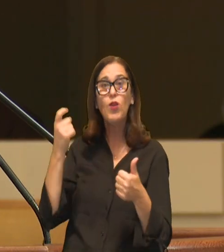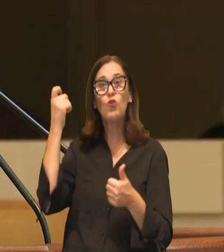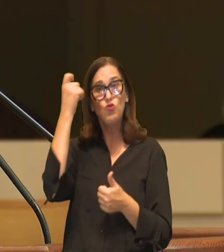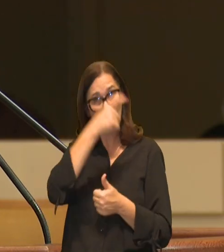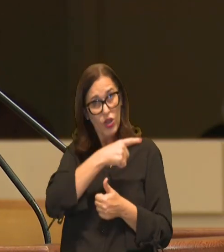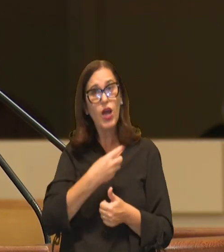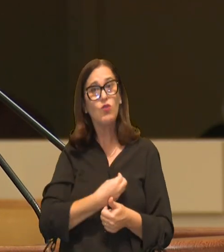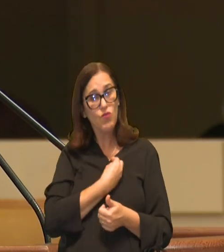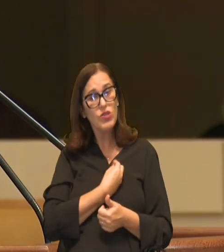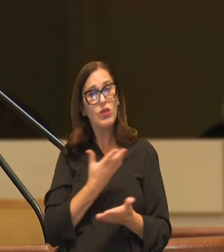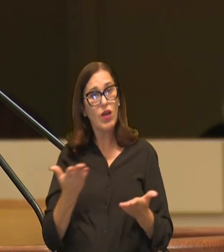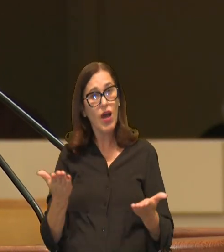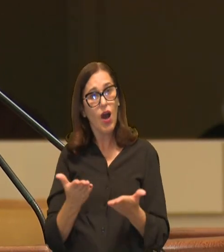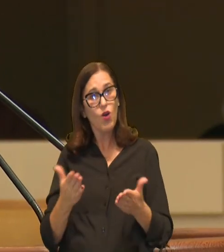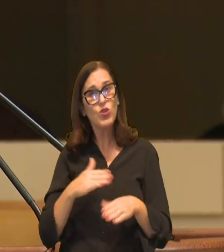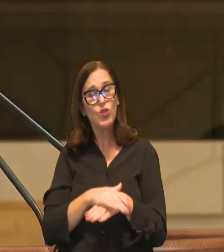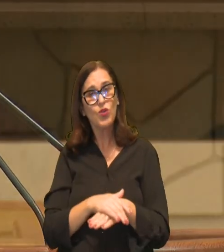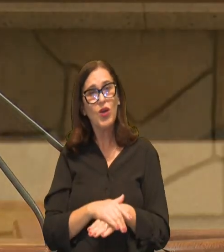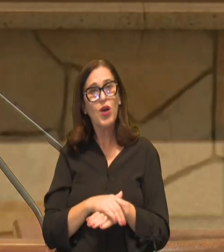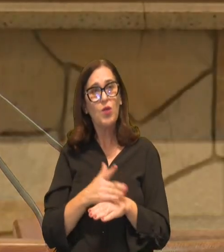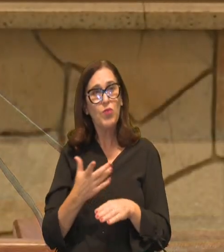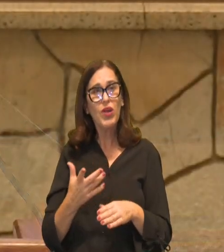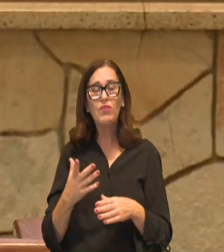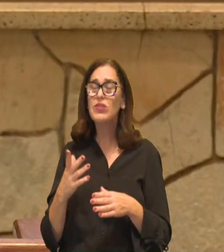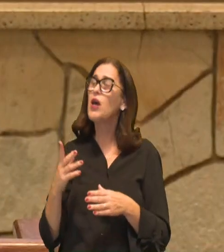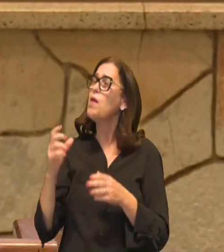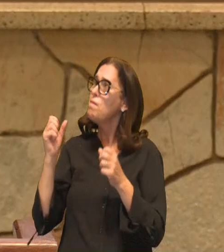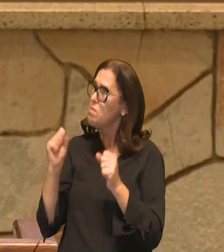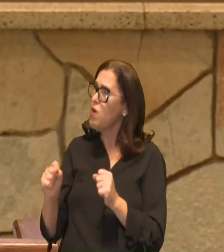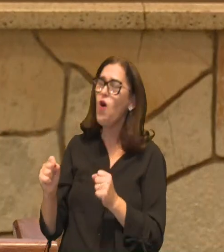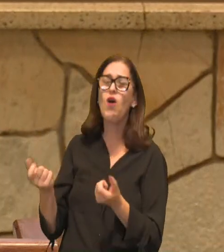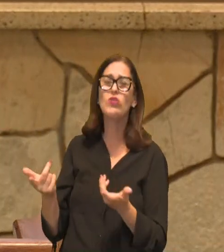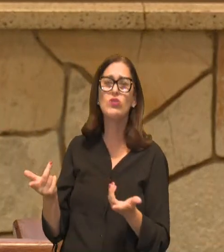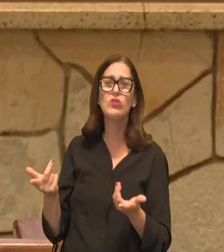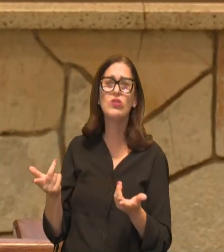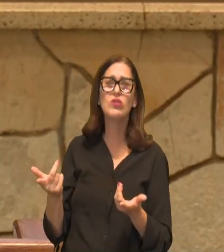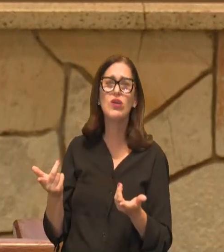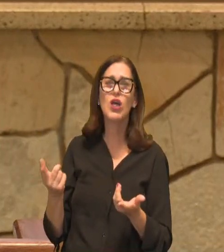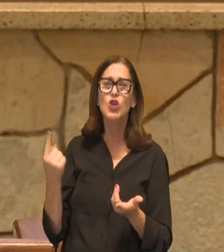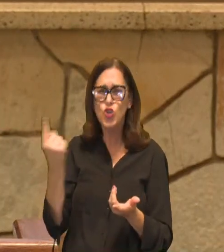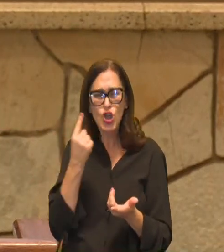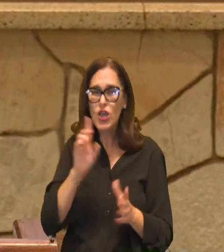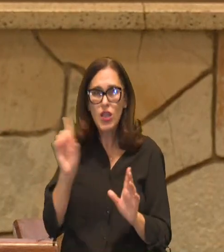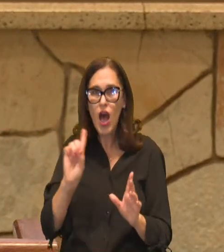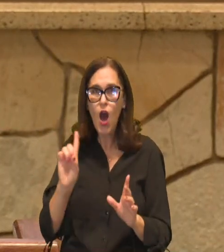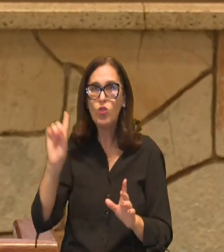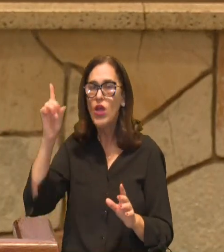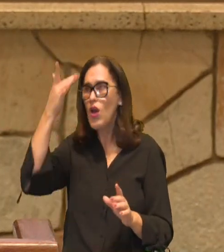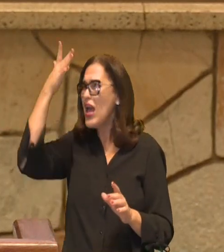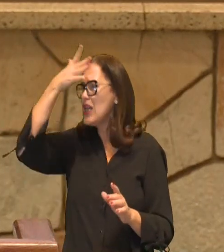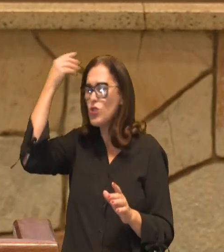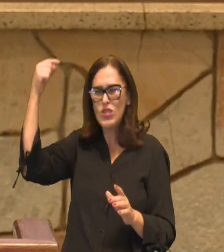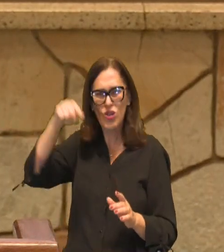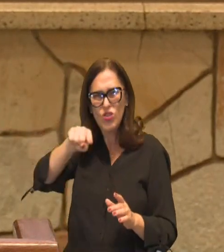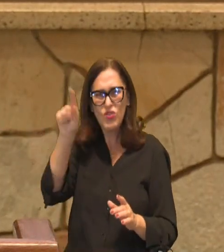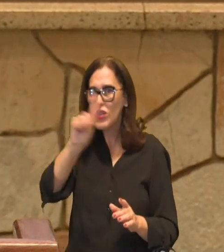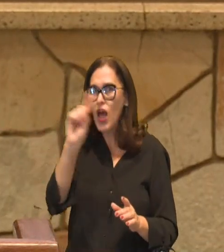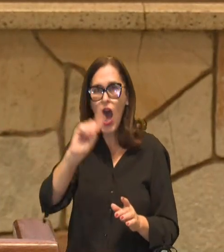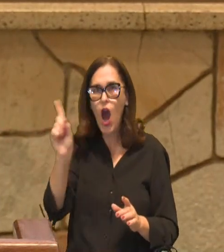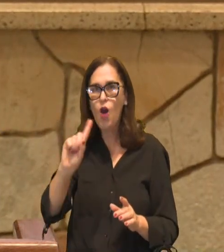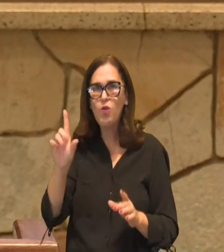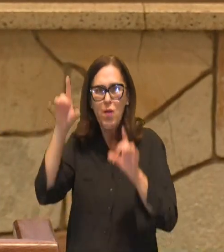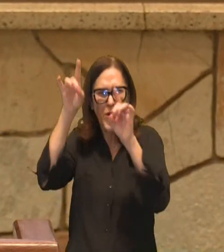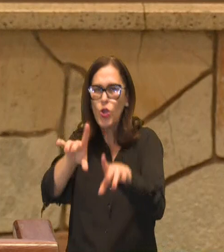você está passando, porque nesta noite você se apropria e pode se apropriar disso. Você não está só, Deus não esqueceu-se de você, Deus não